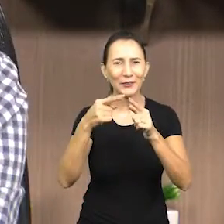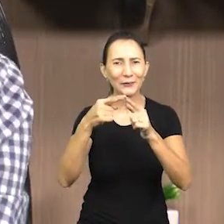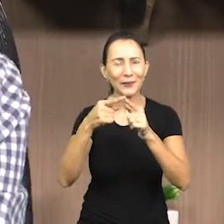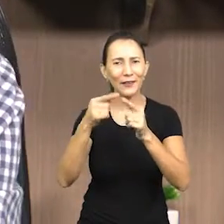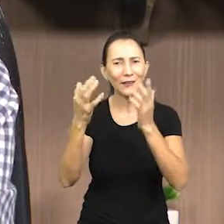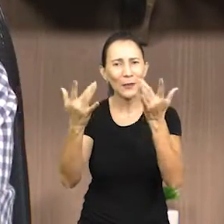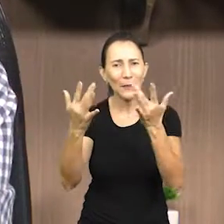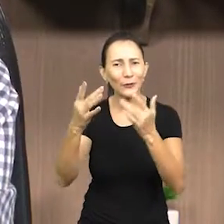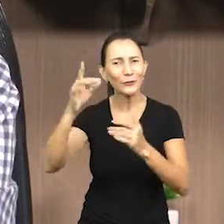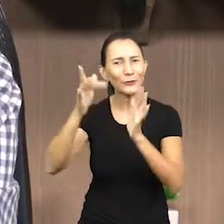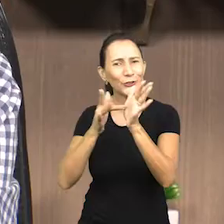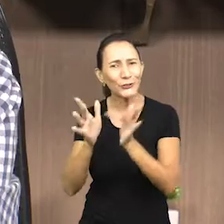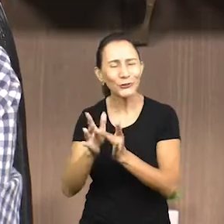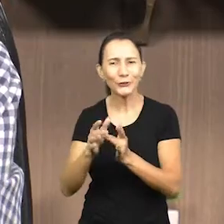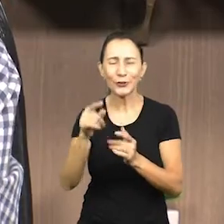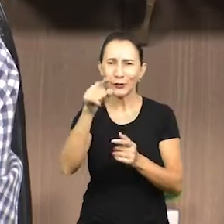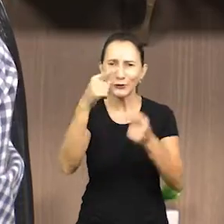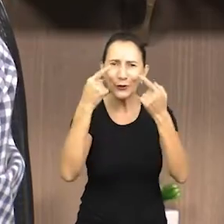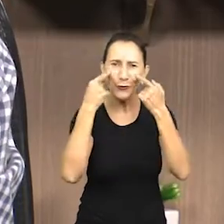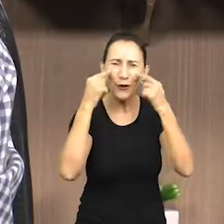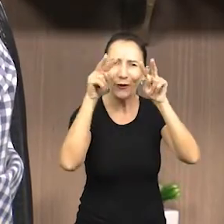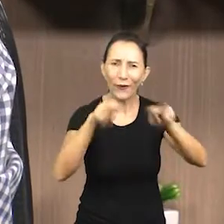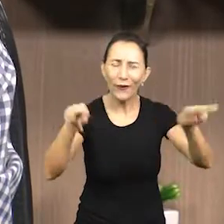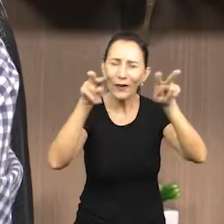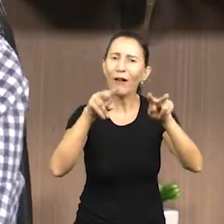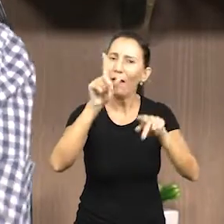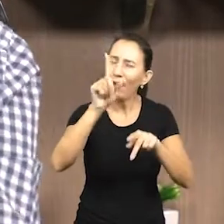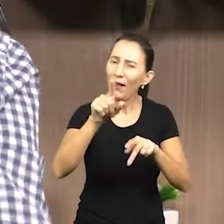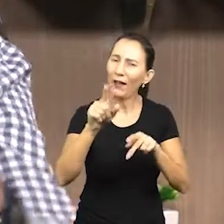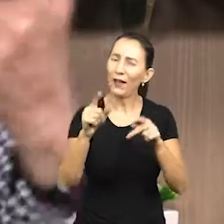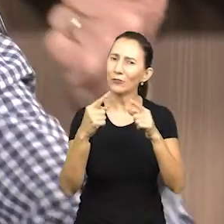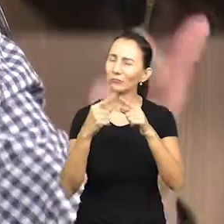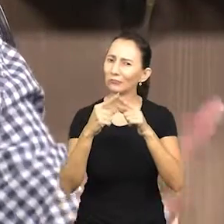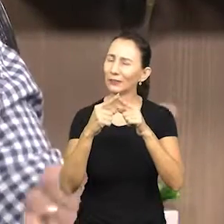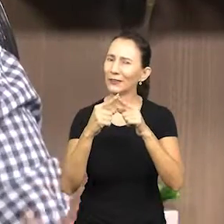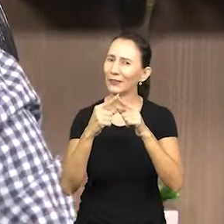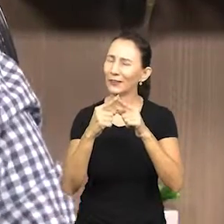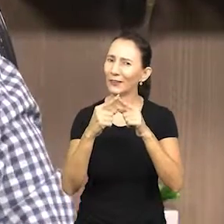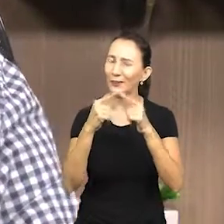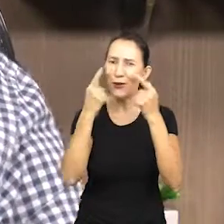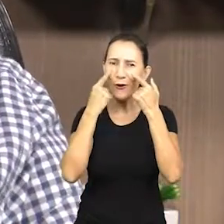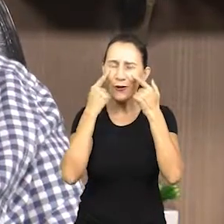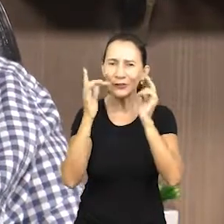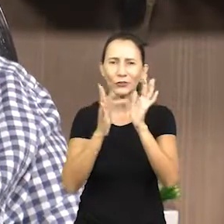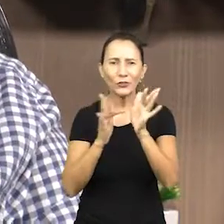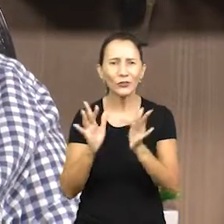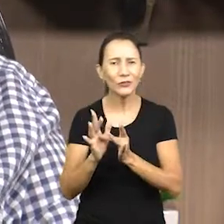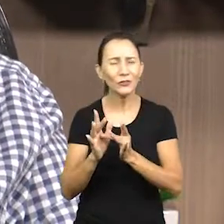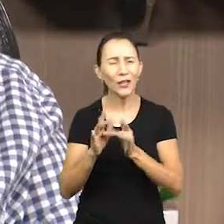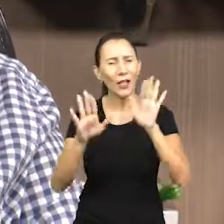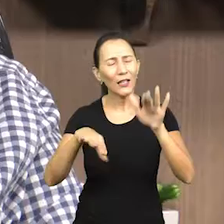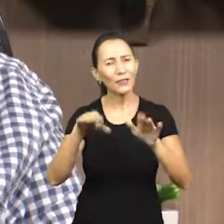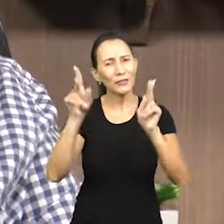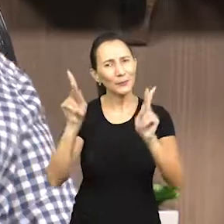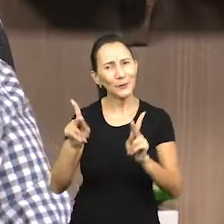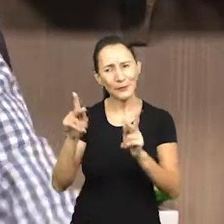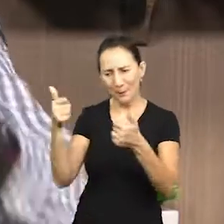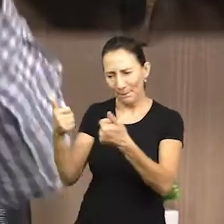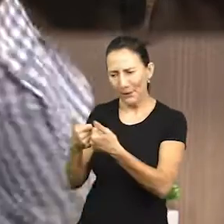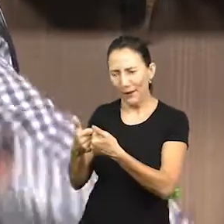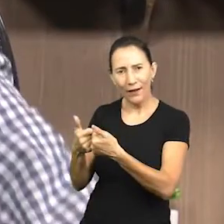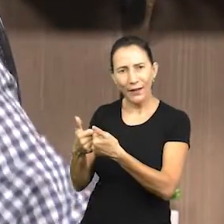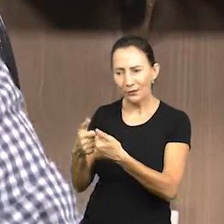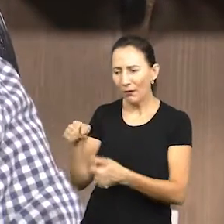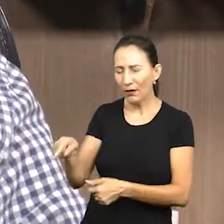de Jesus, seus ouvidos são os ouvidos de Jesus. Às vezes tem alguém do teu lado aí que está indo já há 5 anos